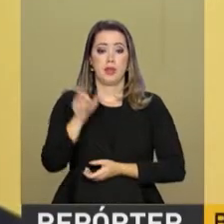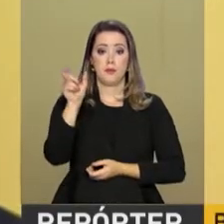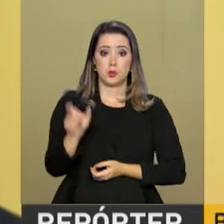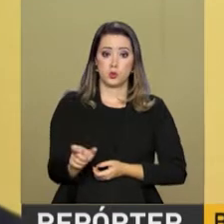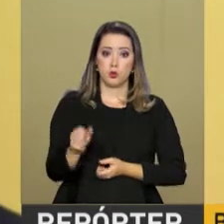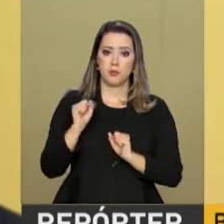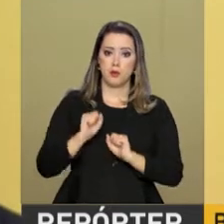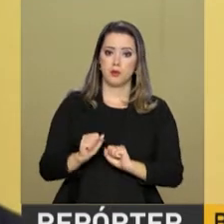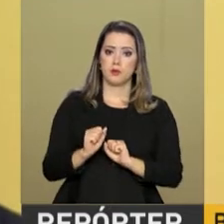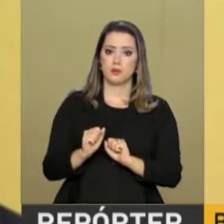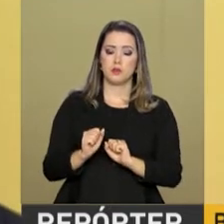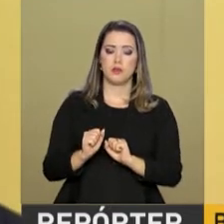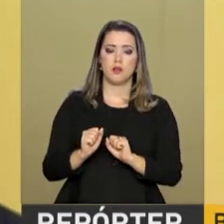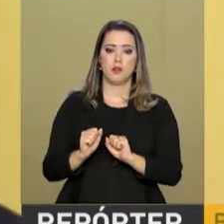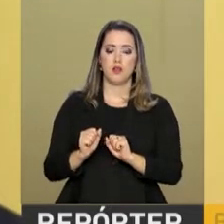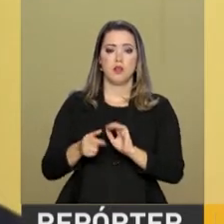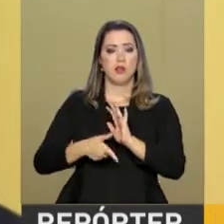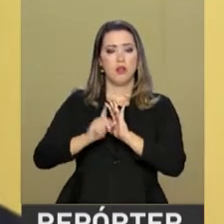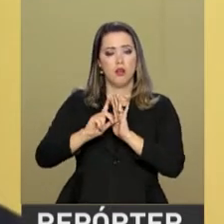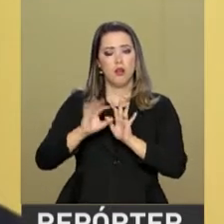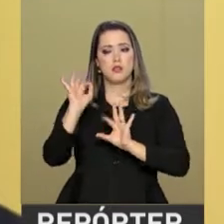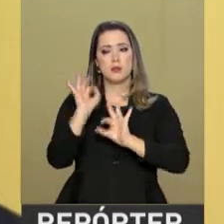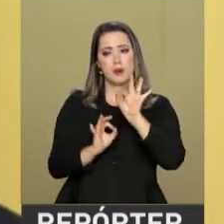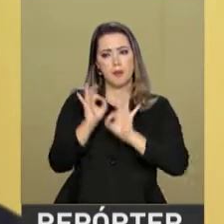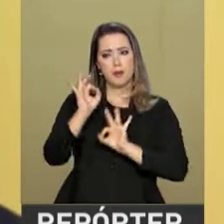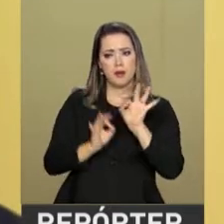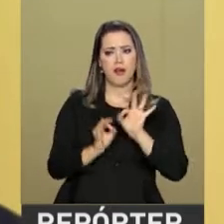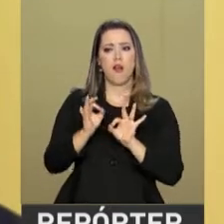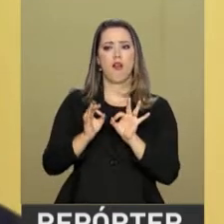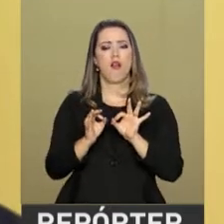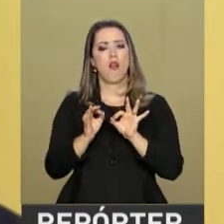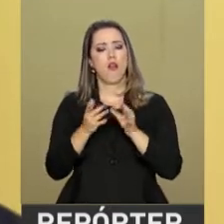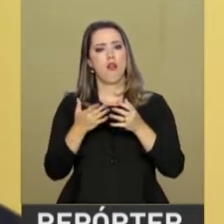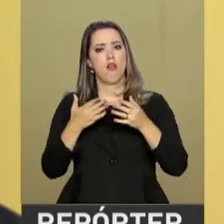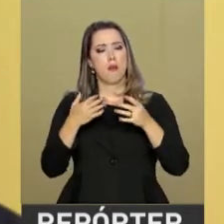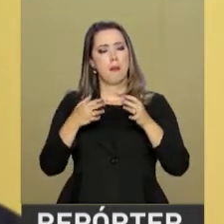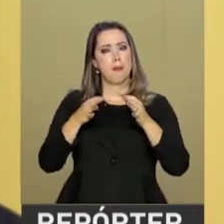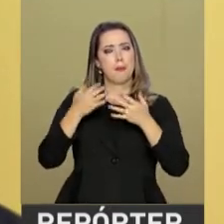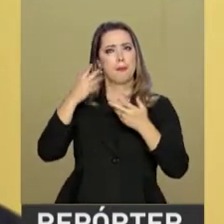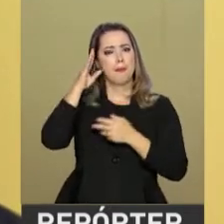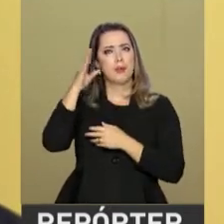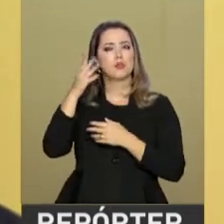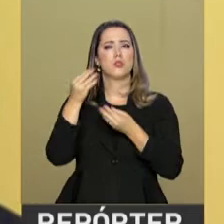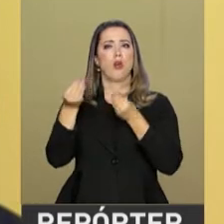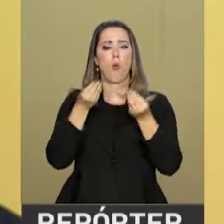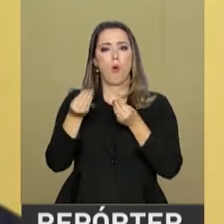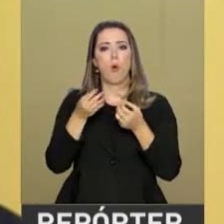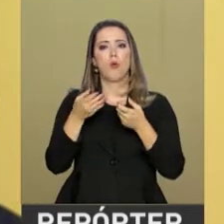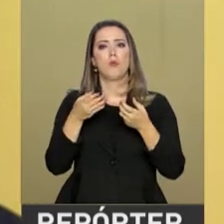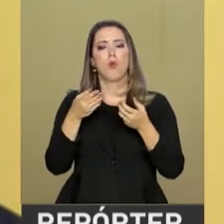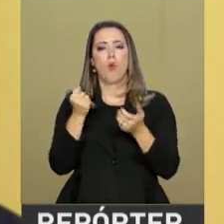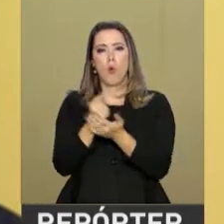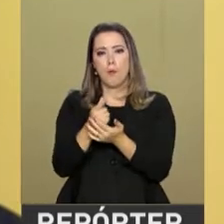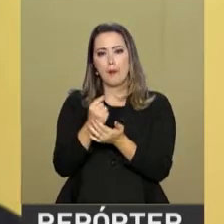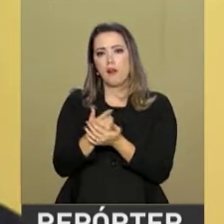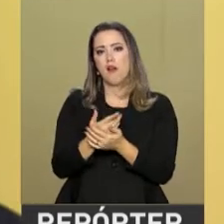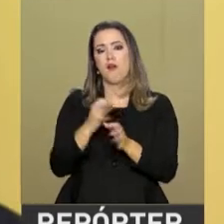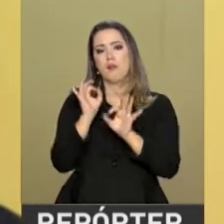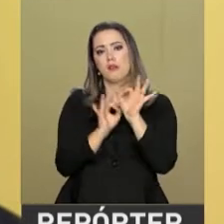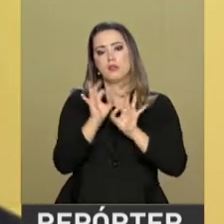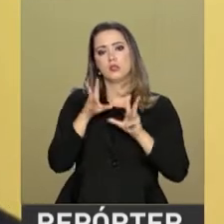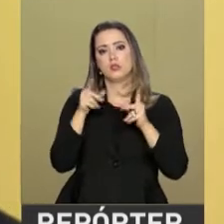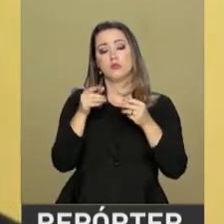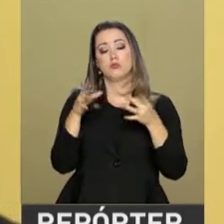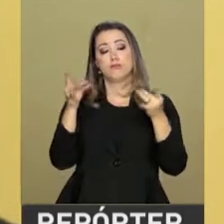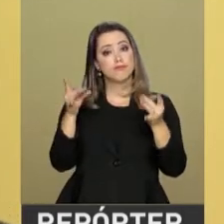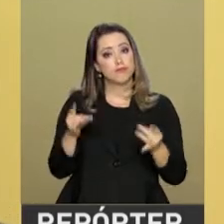condição de uma barganha melhor, de uma posição melhor de compra. E isso já estrutura, então, a